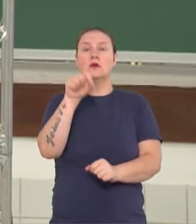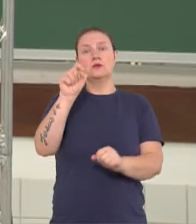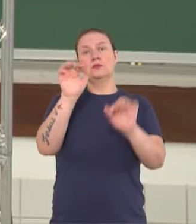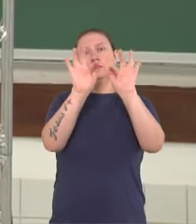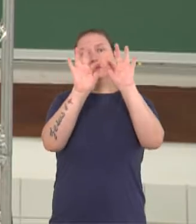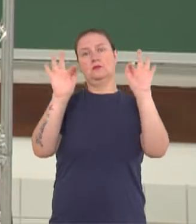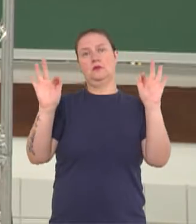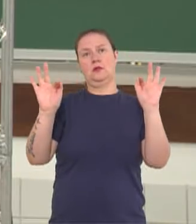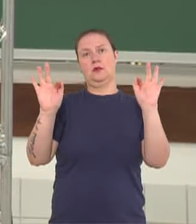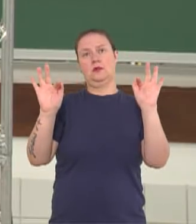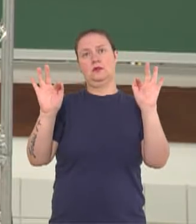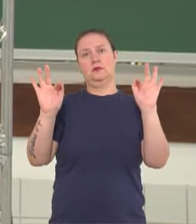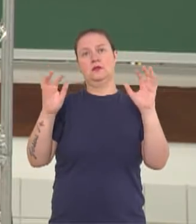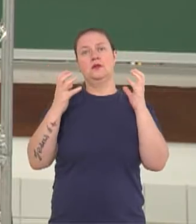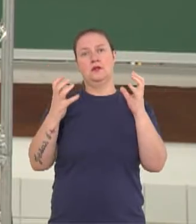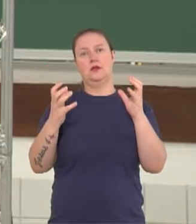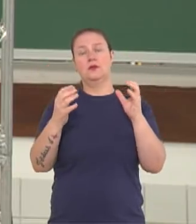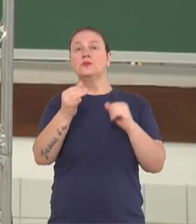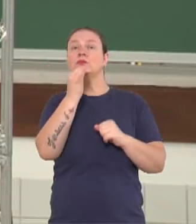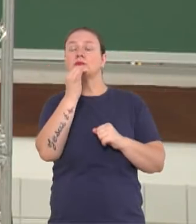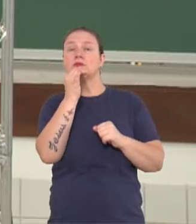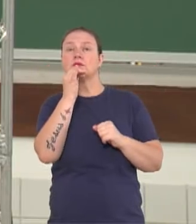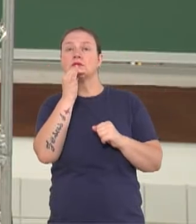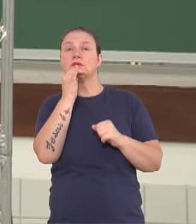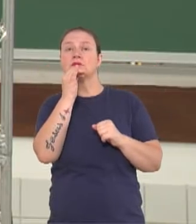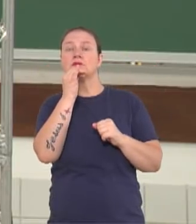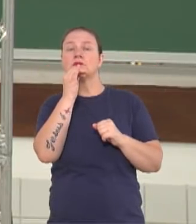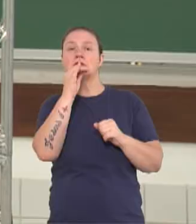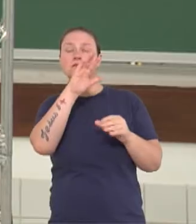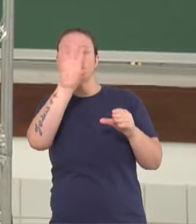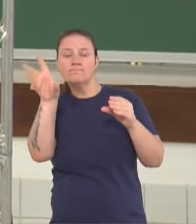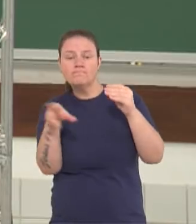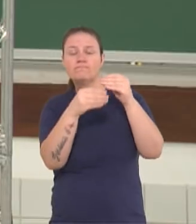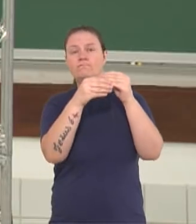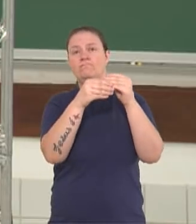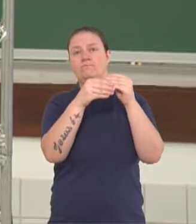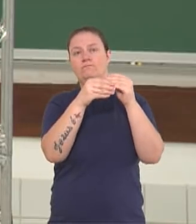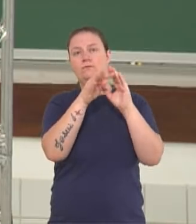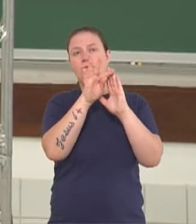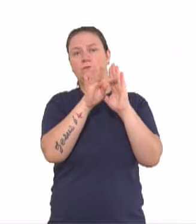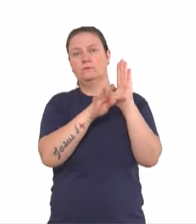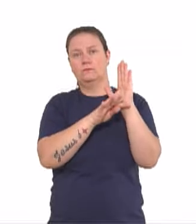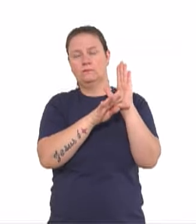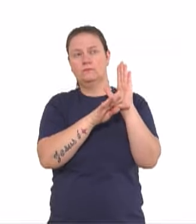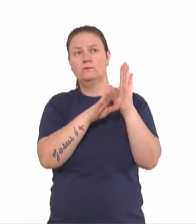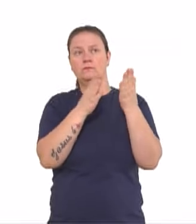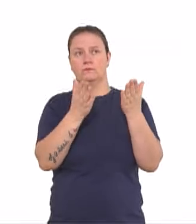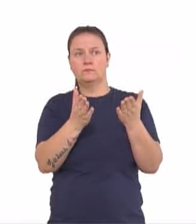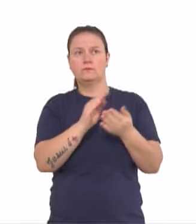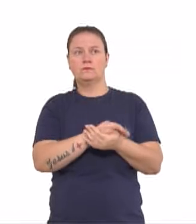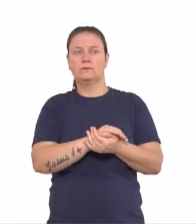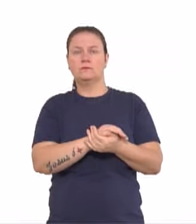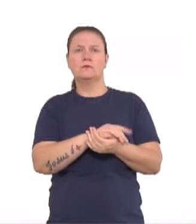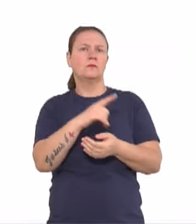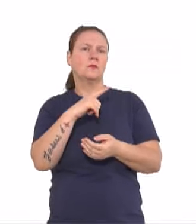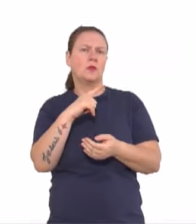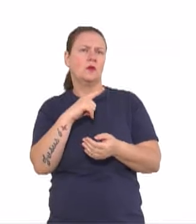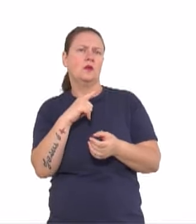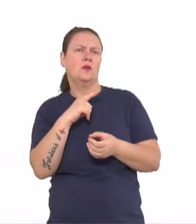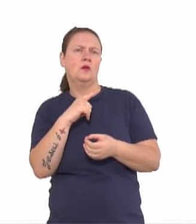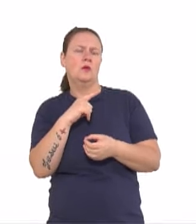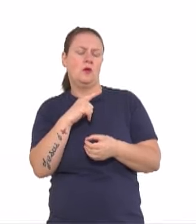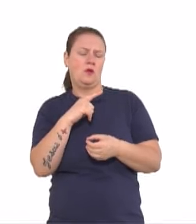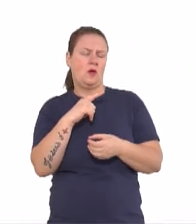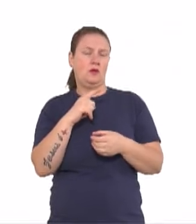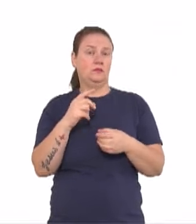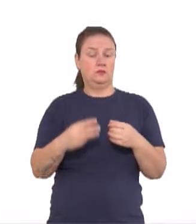ele quer selecionar para citar de exemplo de uma frase que contém aí a impessoalidade, né? Uma frase